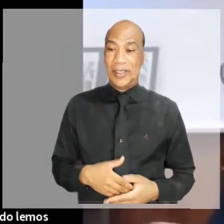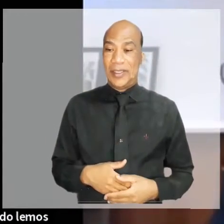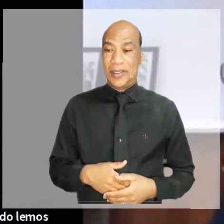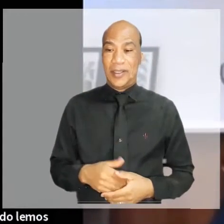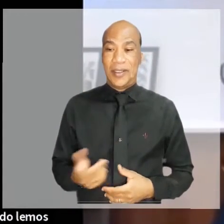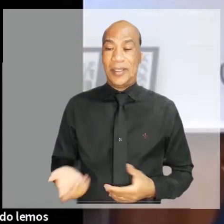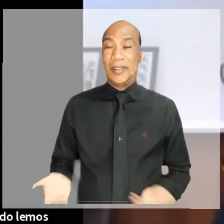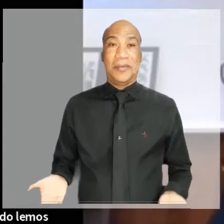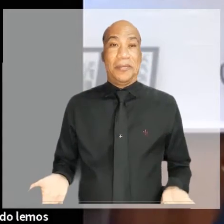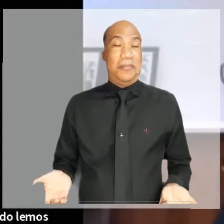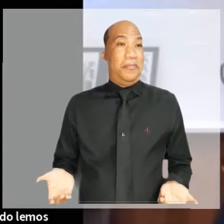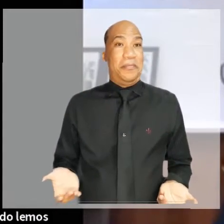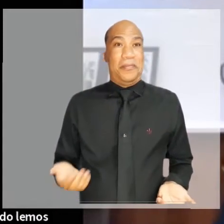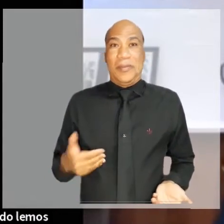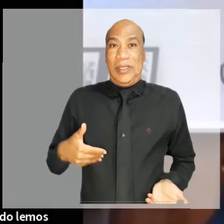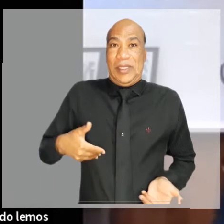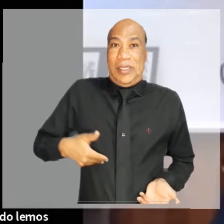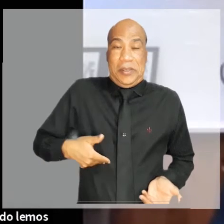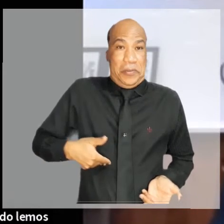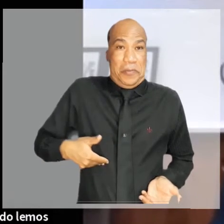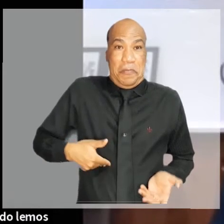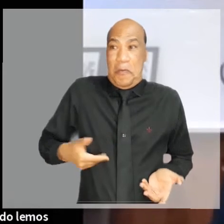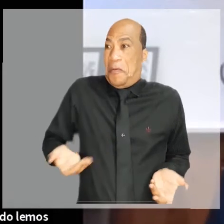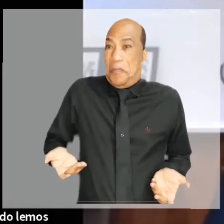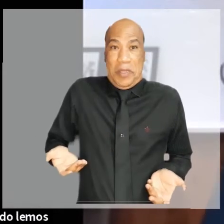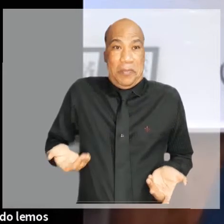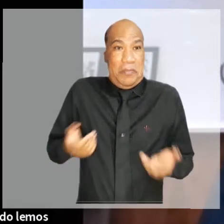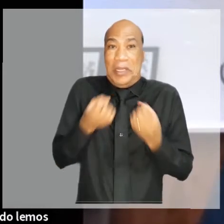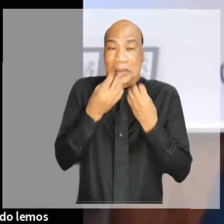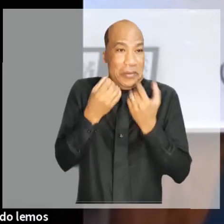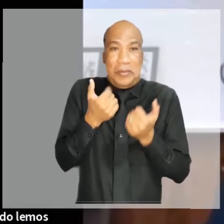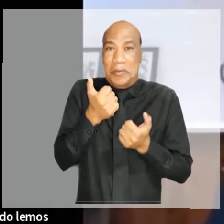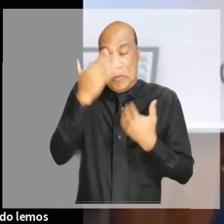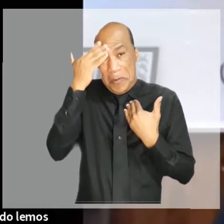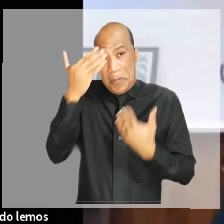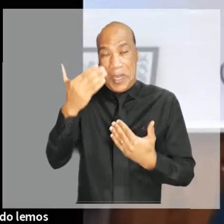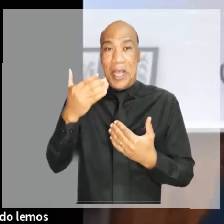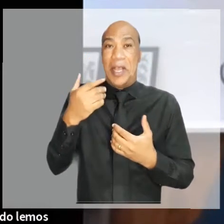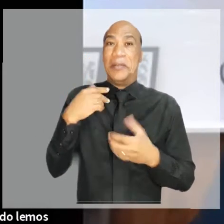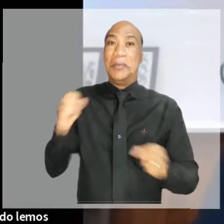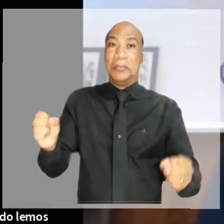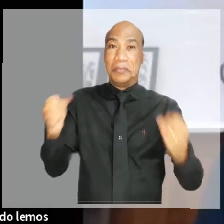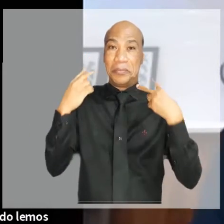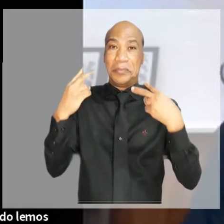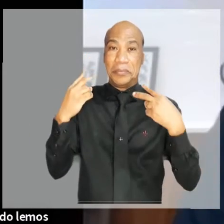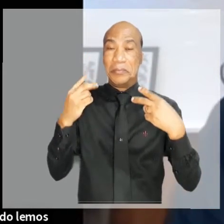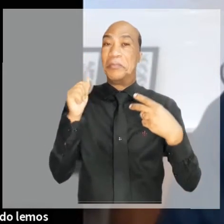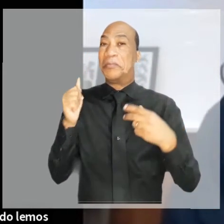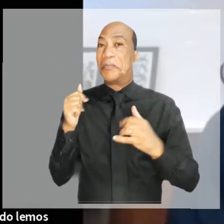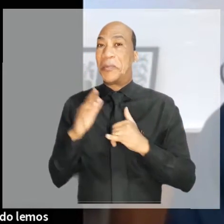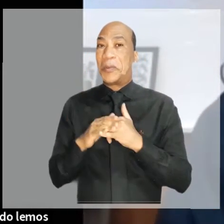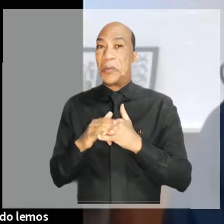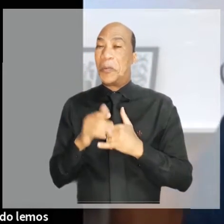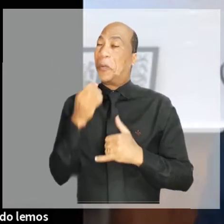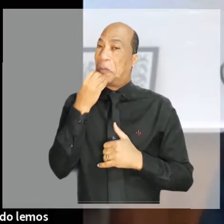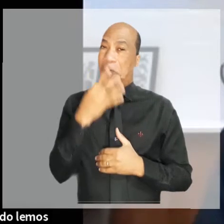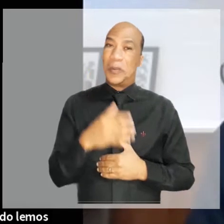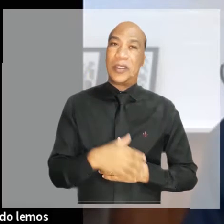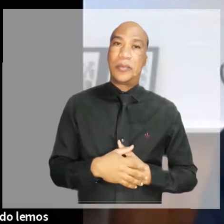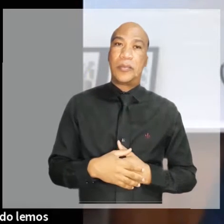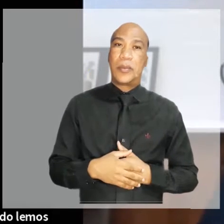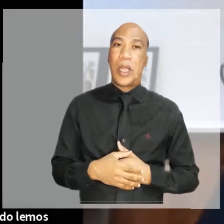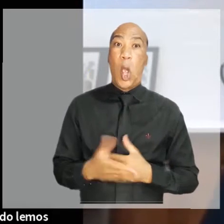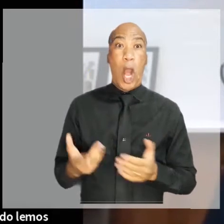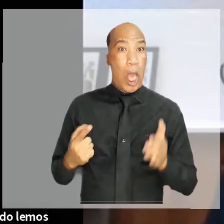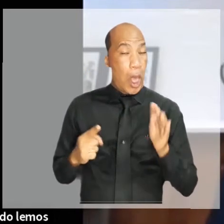reta final, né, doutor Fabrício? A hora que o pessoal já está com fome aqui e optou por nos assistir. Então, muito obrigado, tá, gente, por